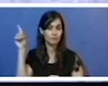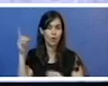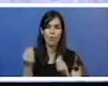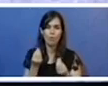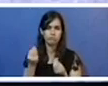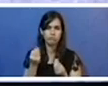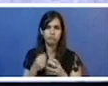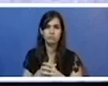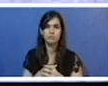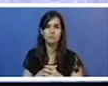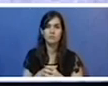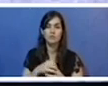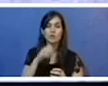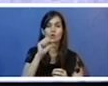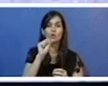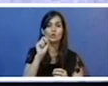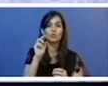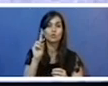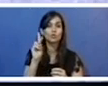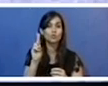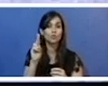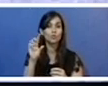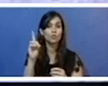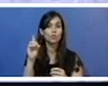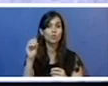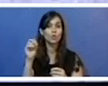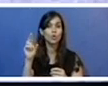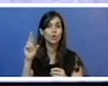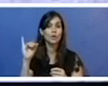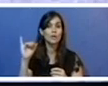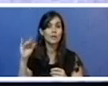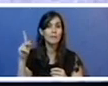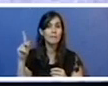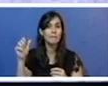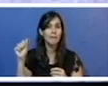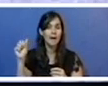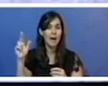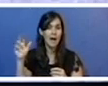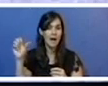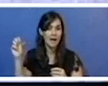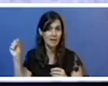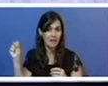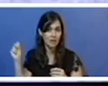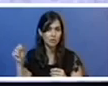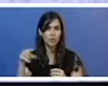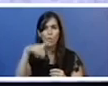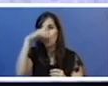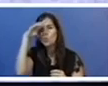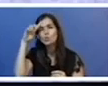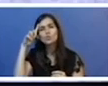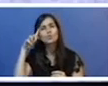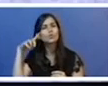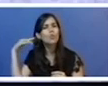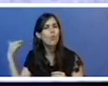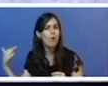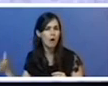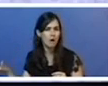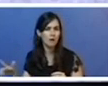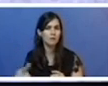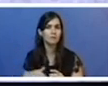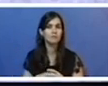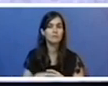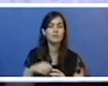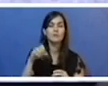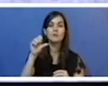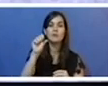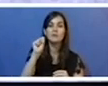pelos. Glândula sudorípara, ela produz o suor, a transpiração. Sebácea, o sebo, que é uma substância